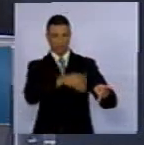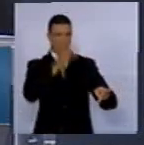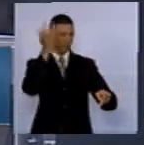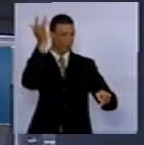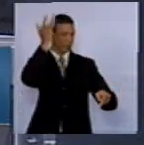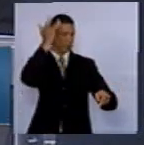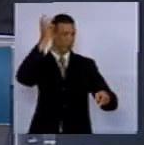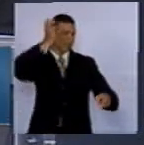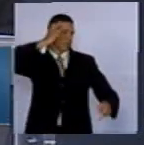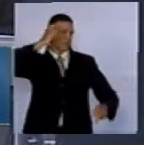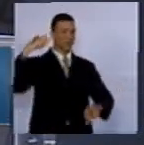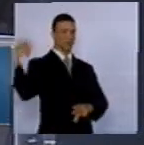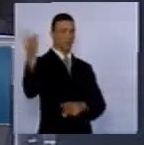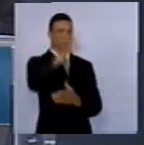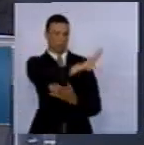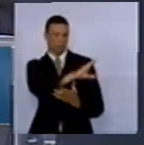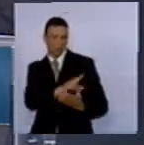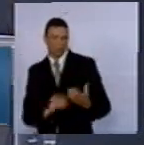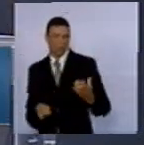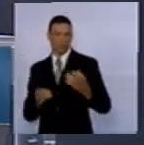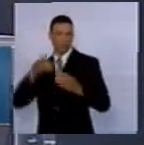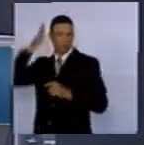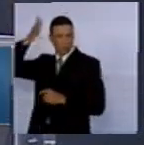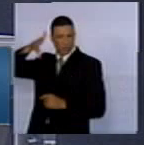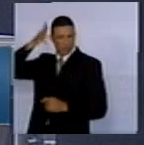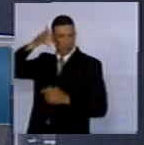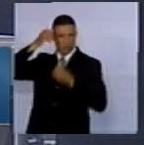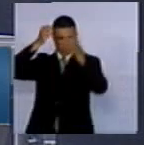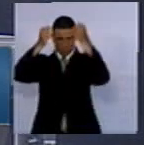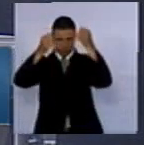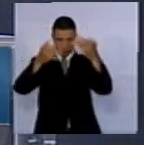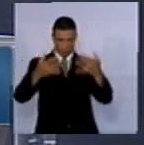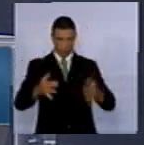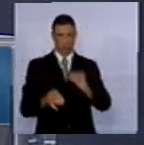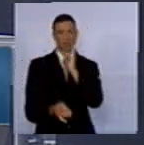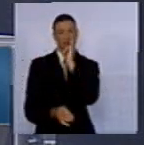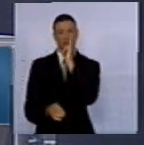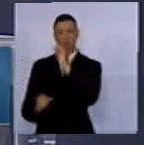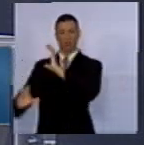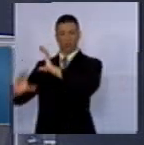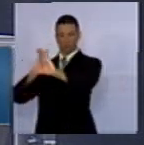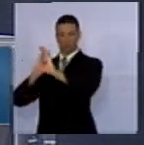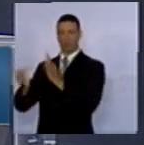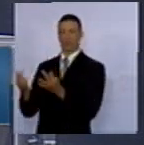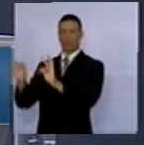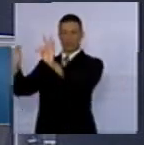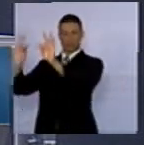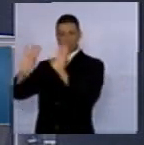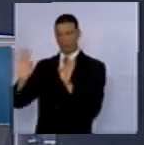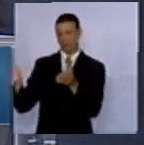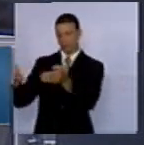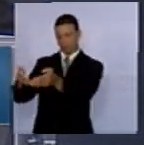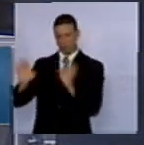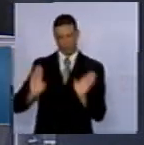no campo das Comunicações existe Telecomunicações bidirecional